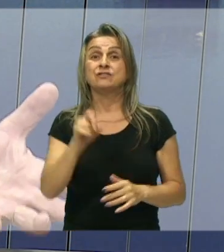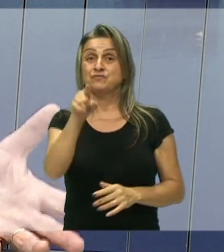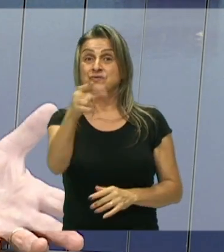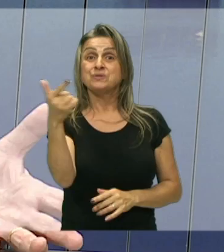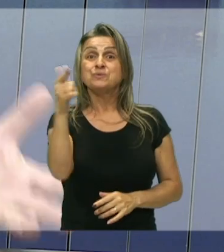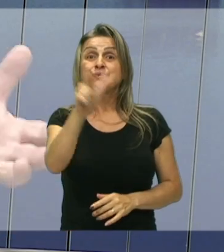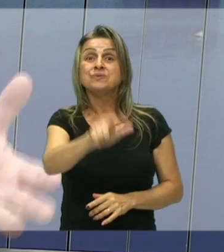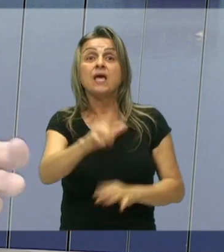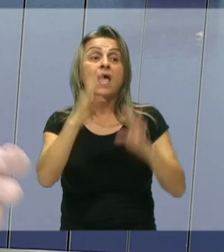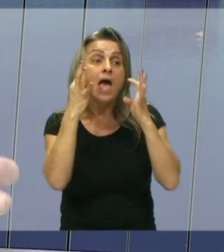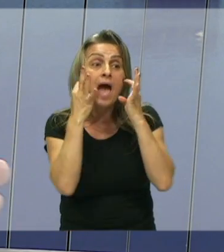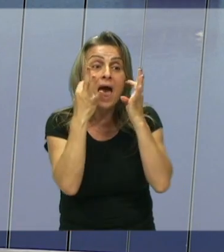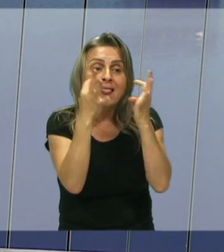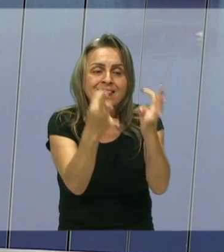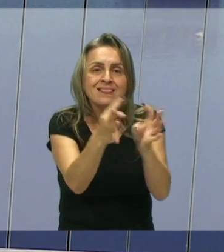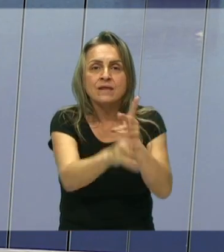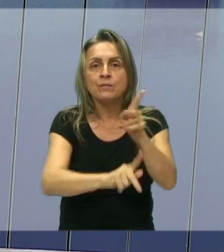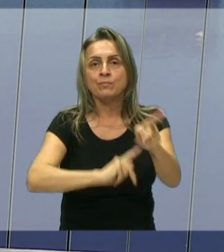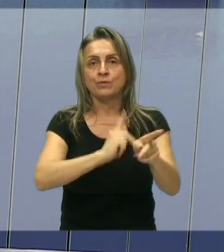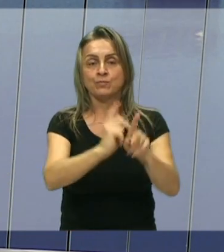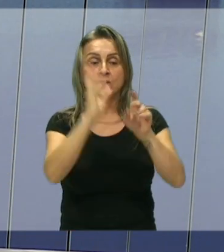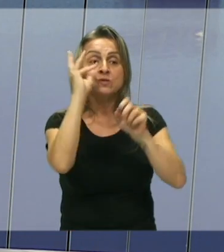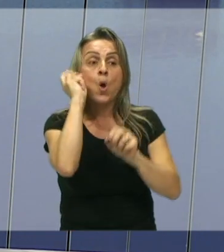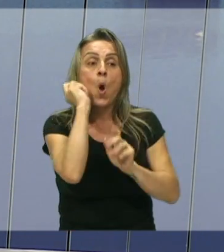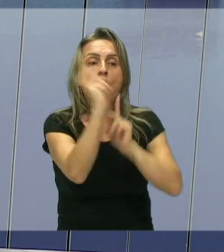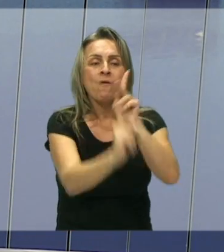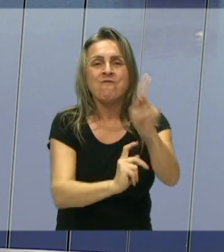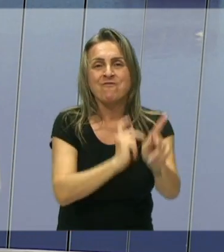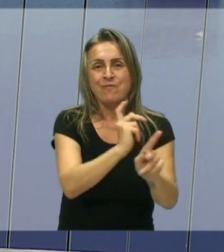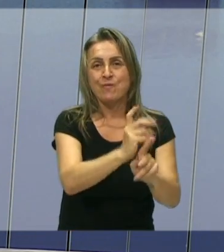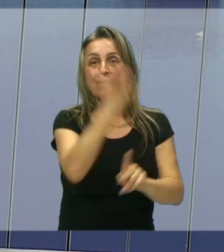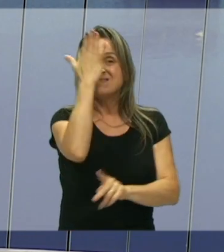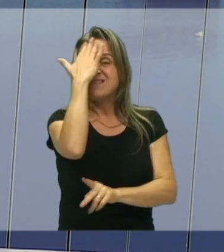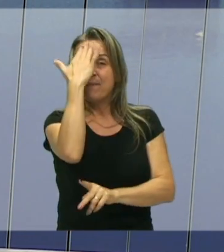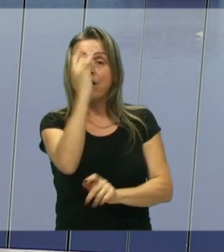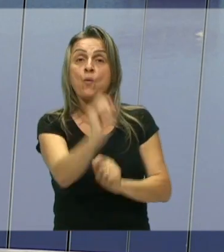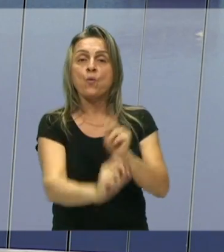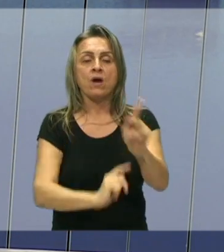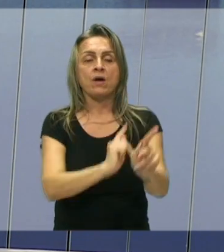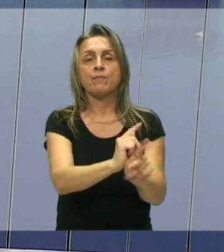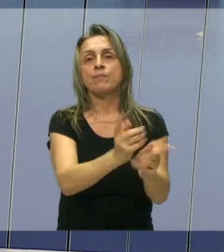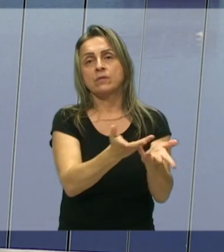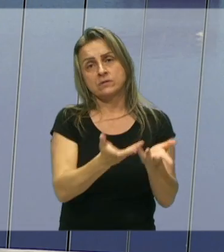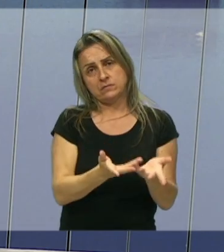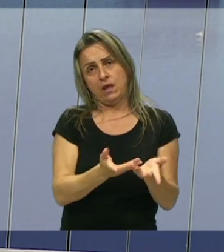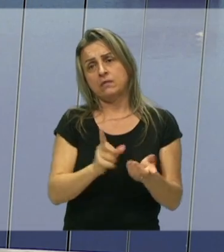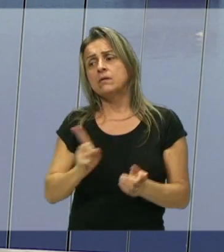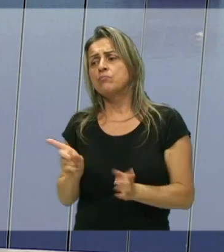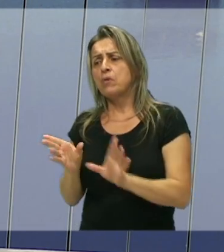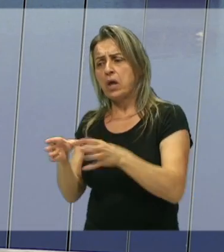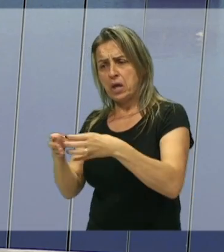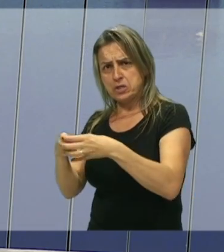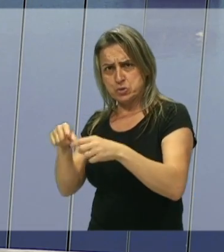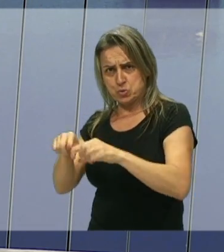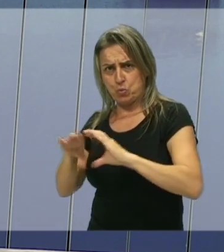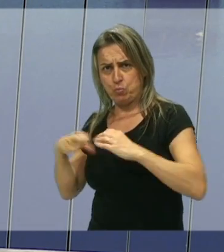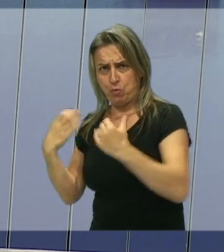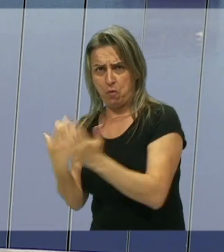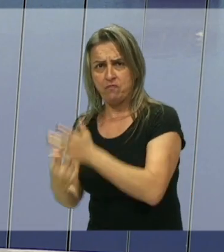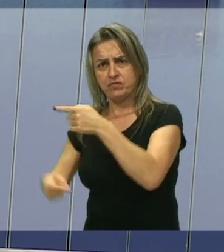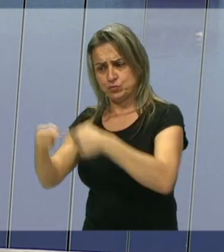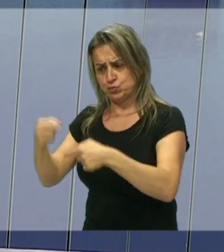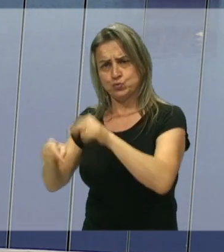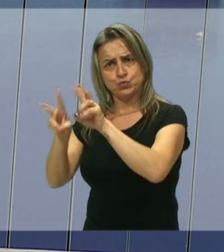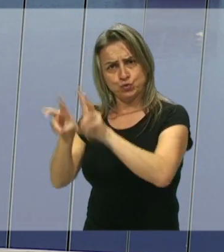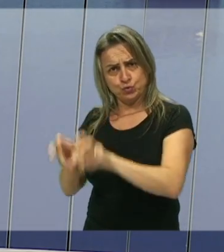daí esse grupo na pré-conferência discute um tema, elege seus representantes,